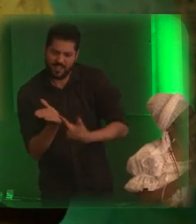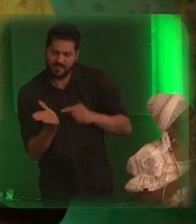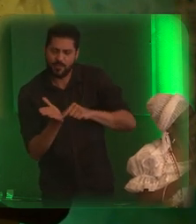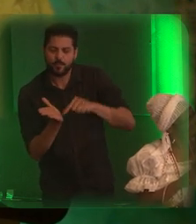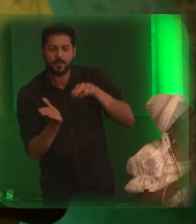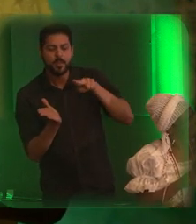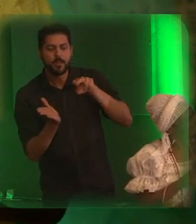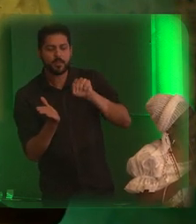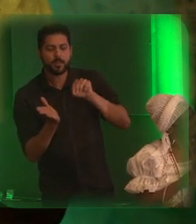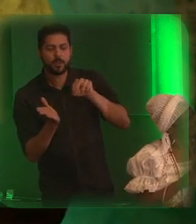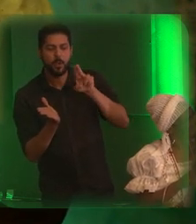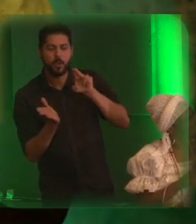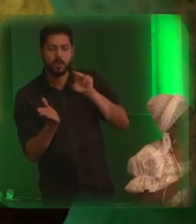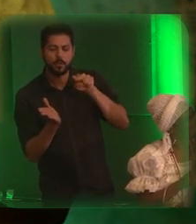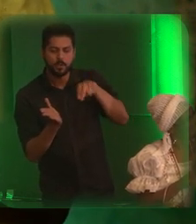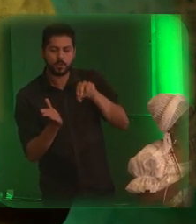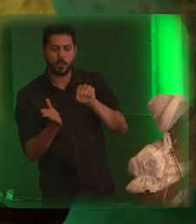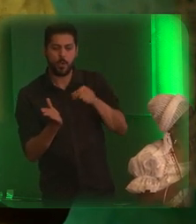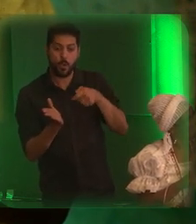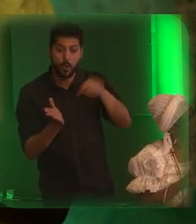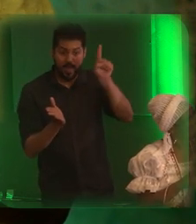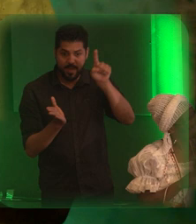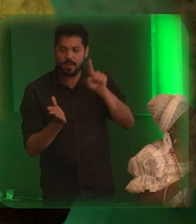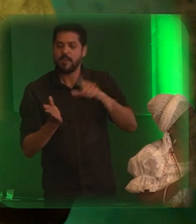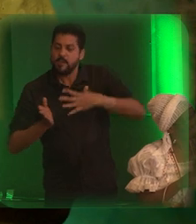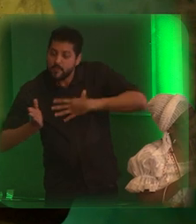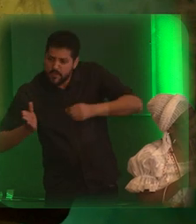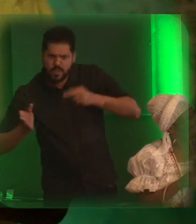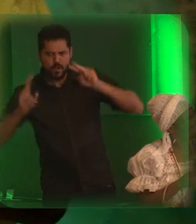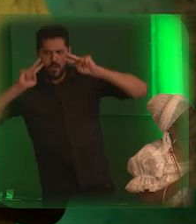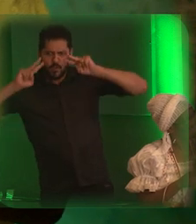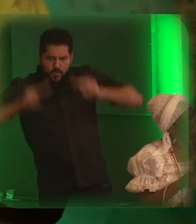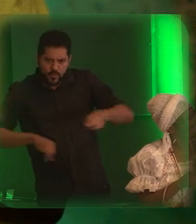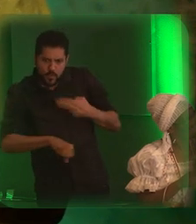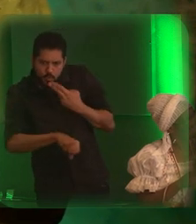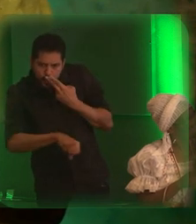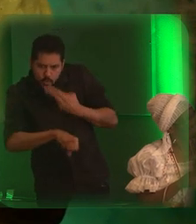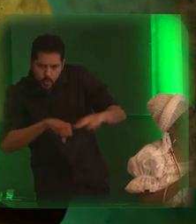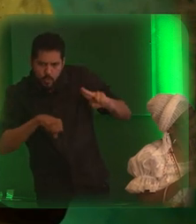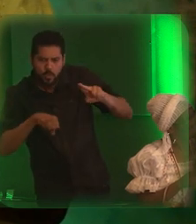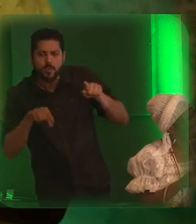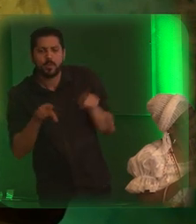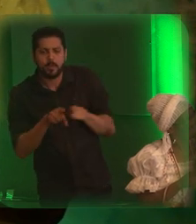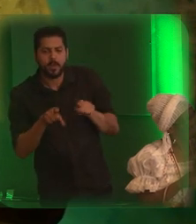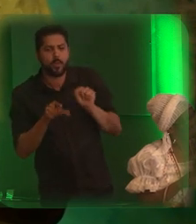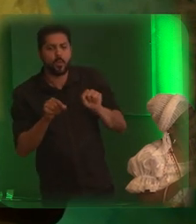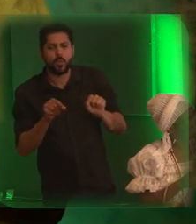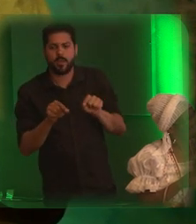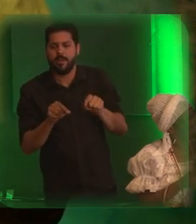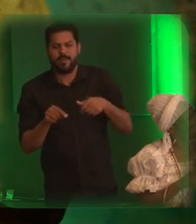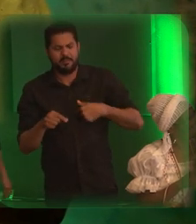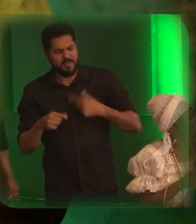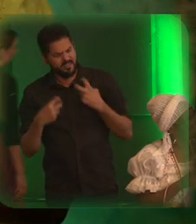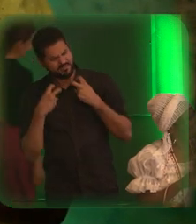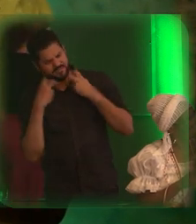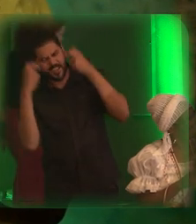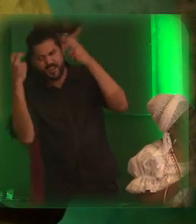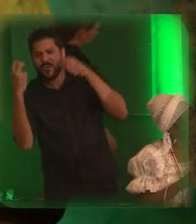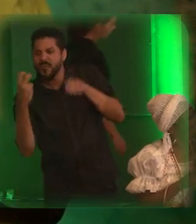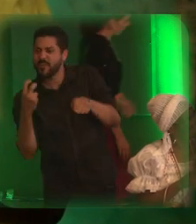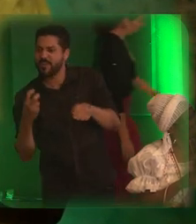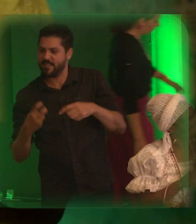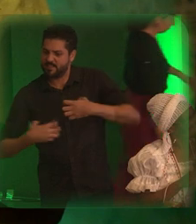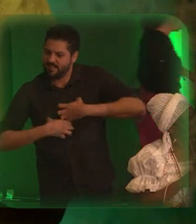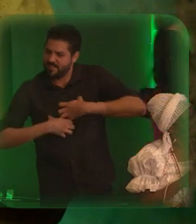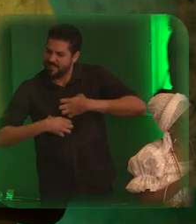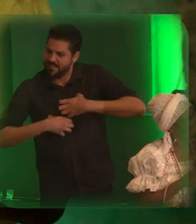vinho, Cã ridicularizou. E os descendentes, e Sem foi quem cobriu no Deus do Pai. E se dizia o quê? Que os